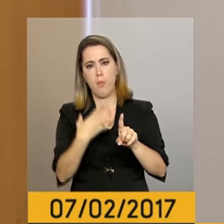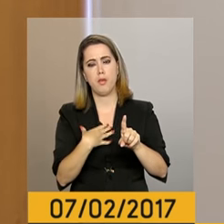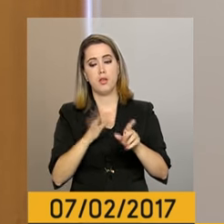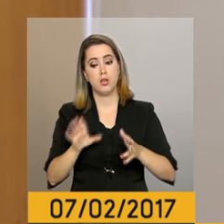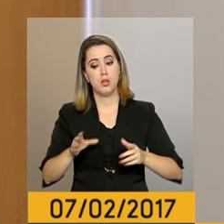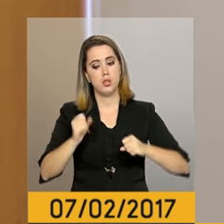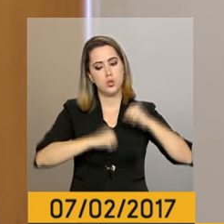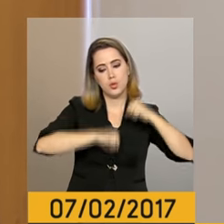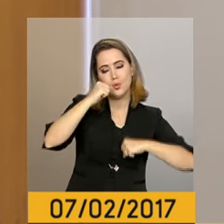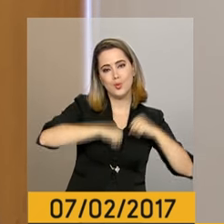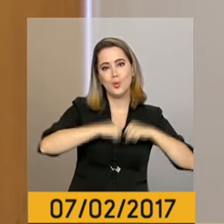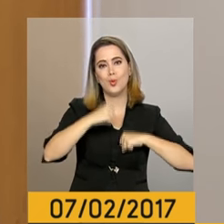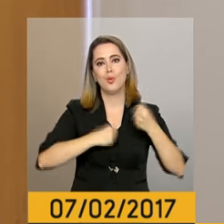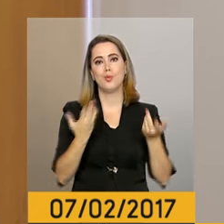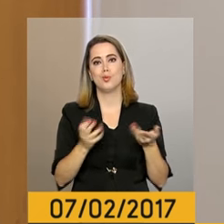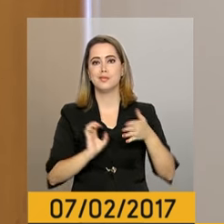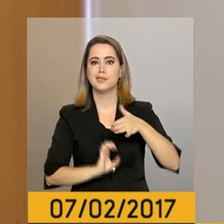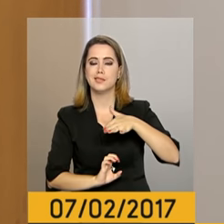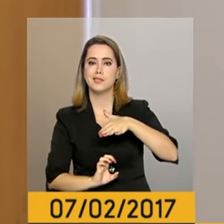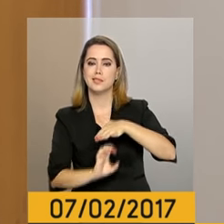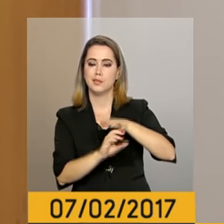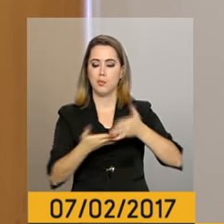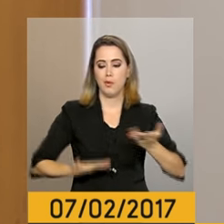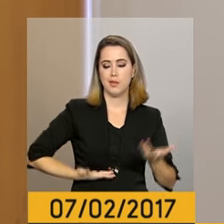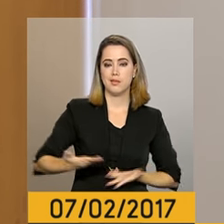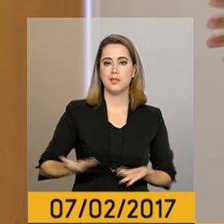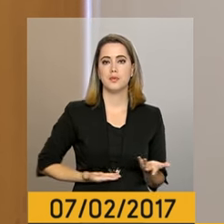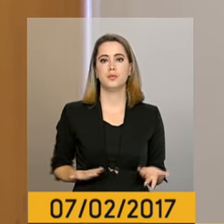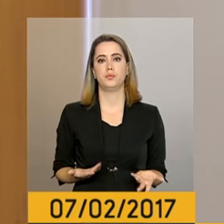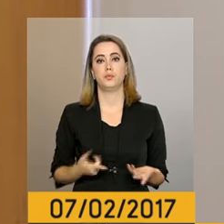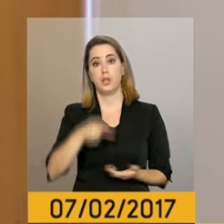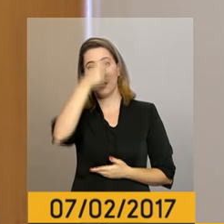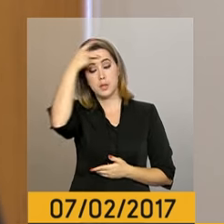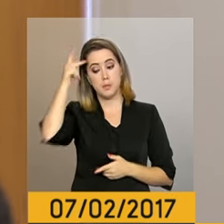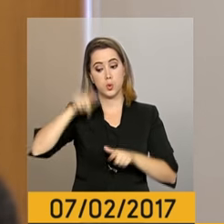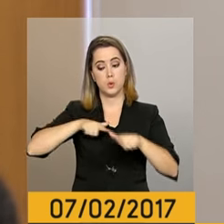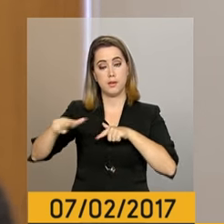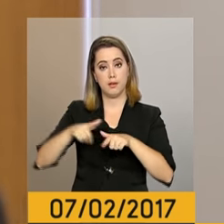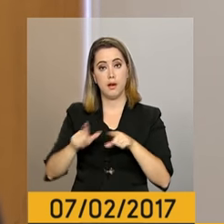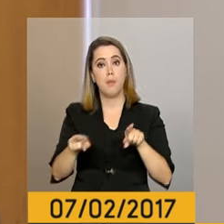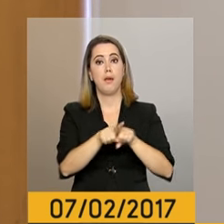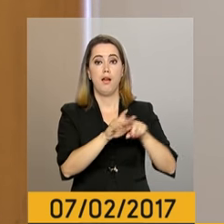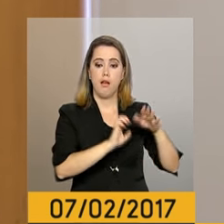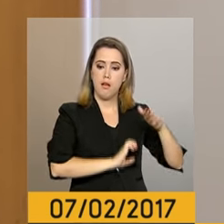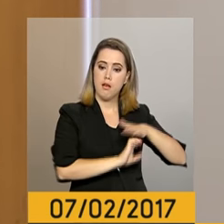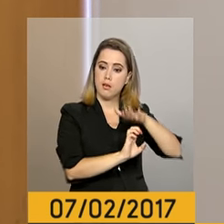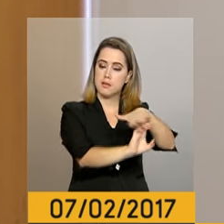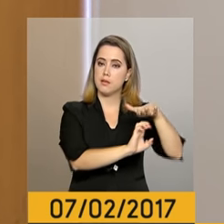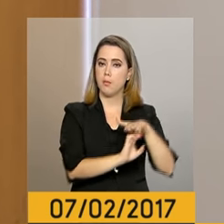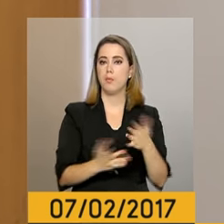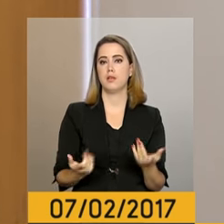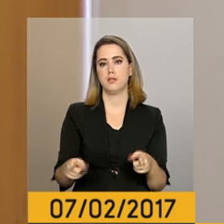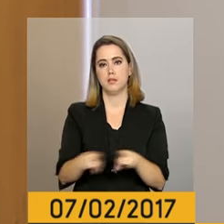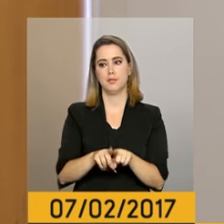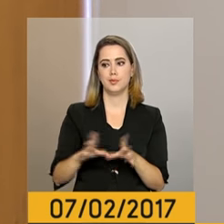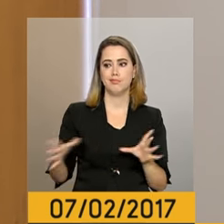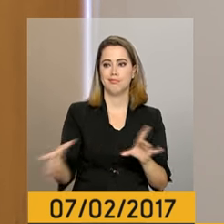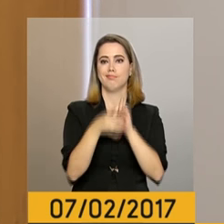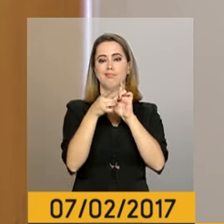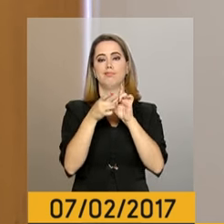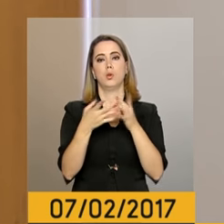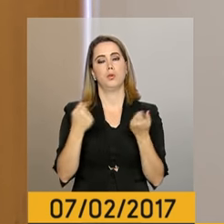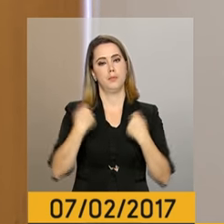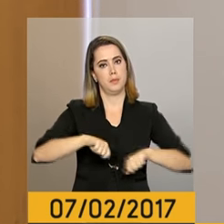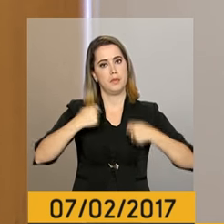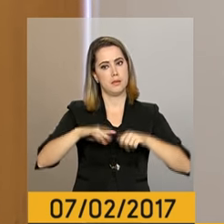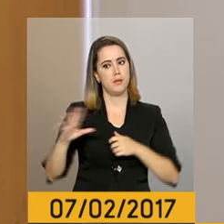Os industriais, os prestadores de serviço, os empregados e empregadores. É assim que nós conseguimos redimir o